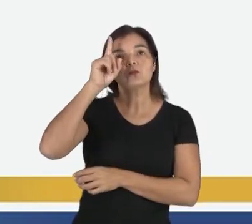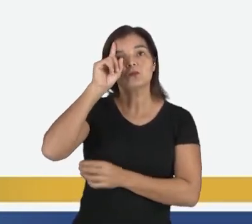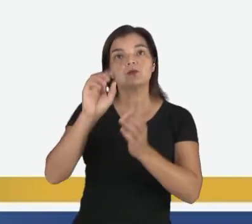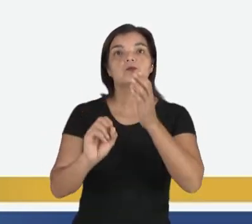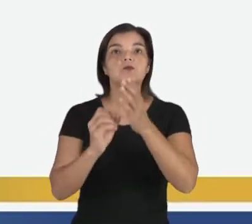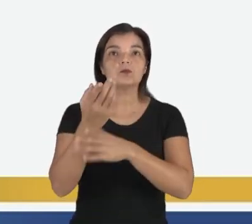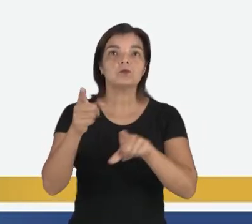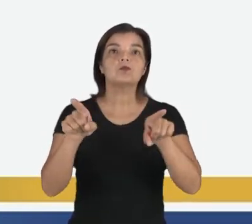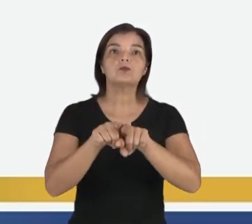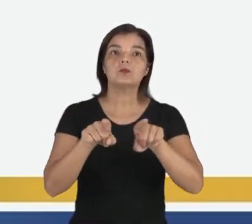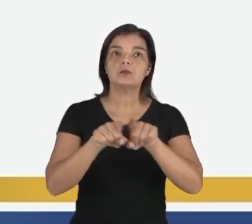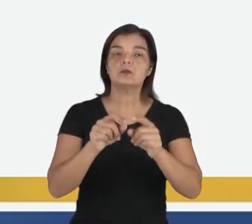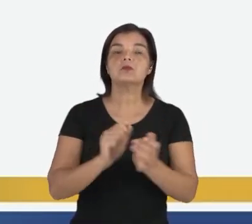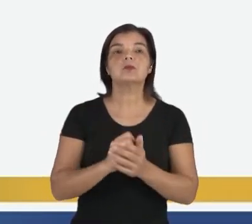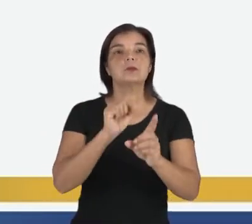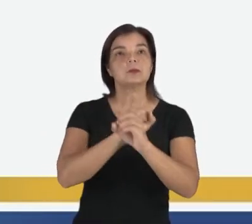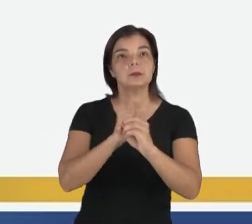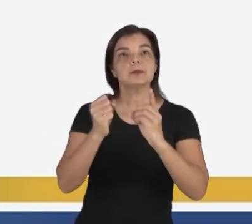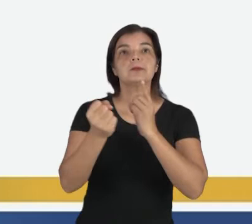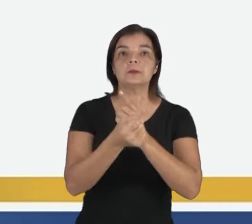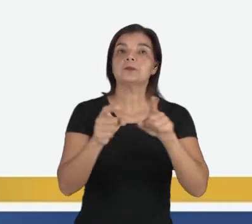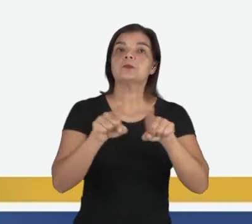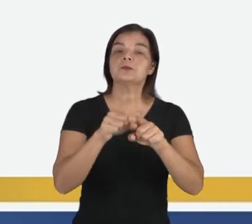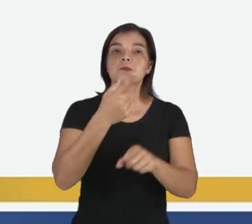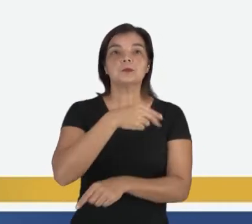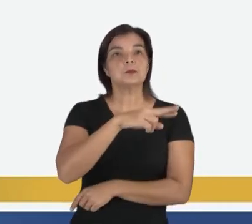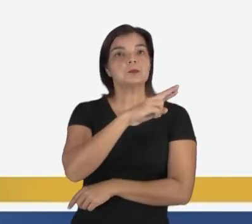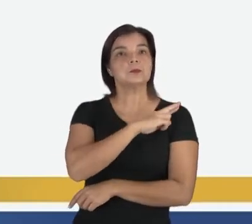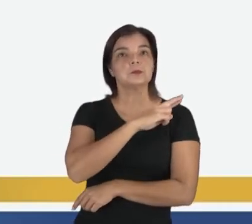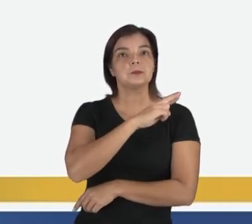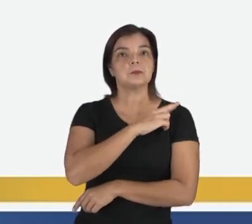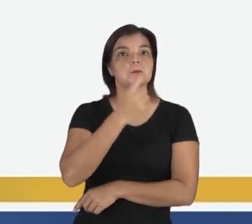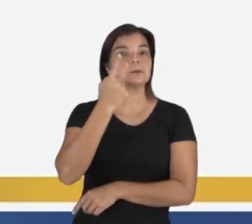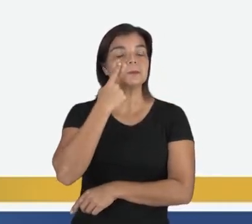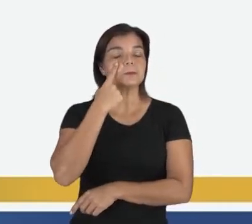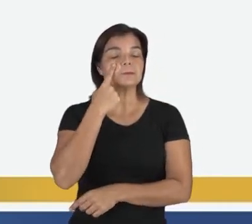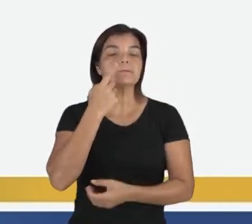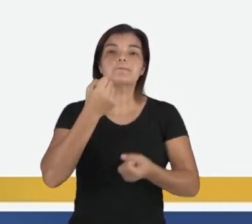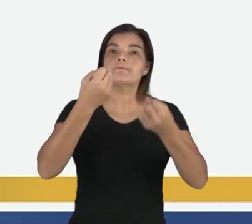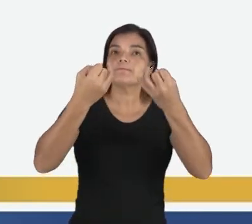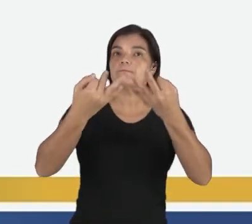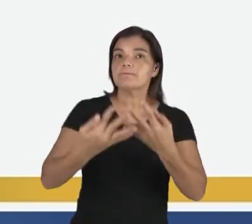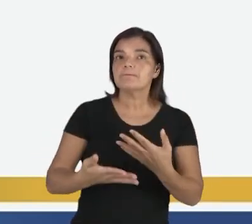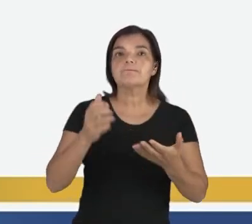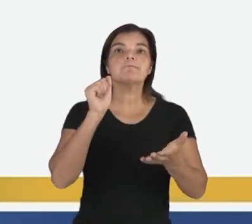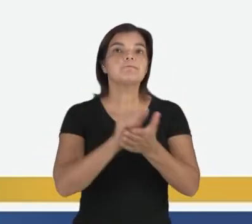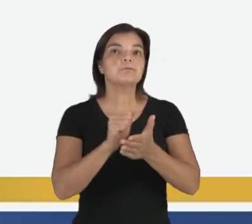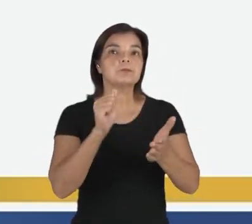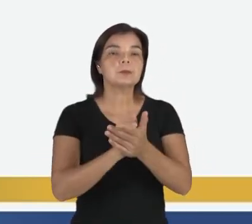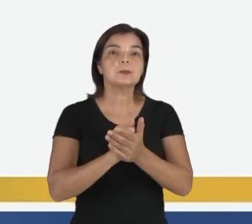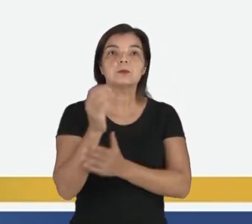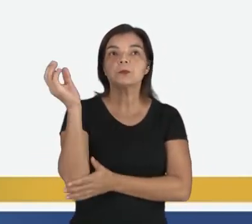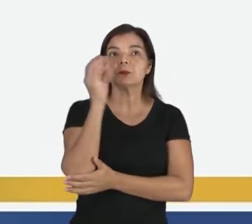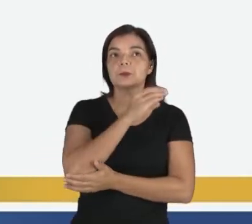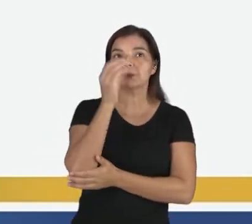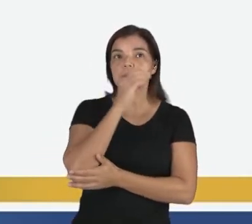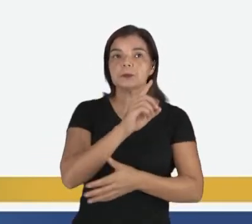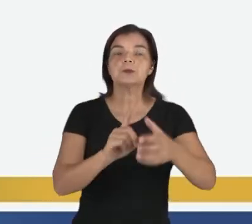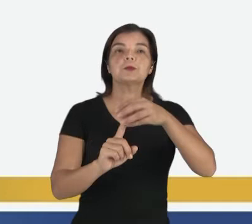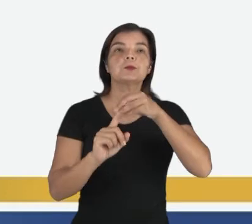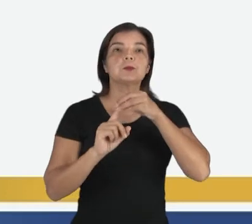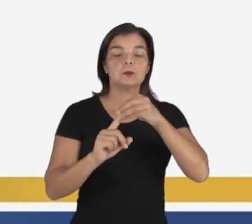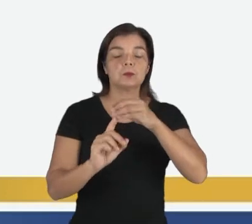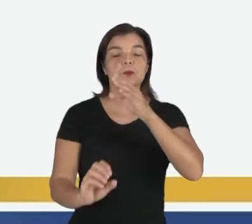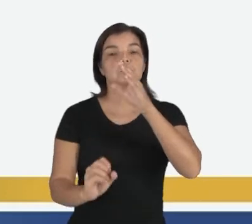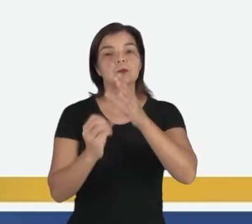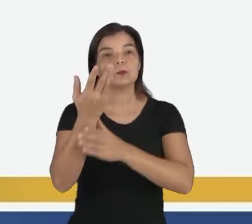dia a dia que são relevantes para a sociedade. Tem a função social de relatar e descrever, de forma